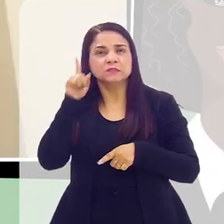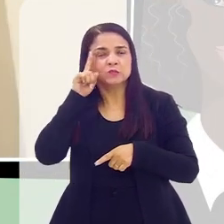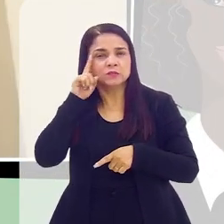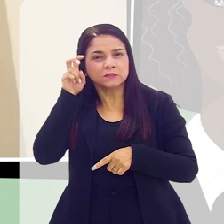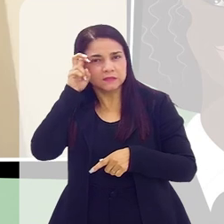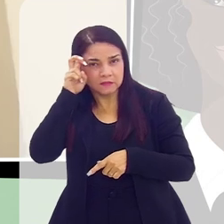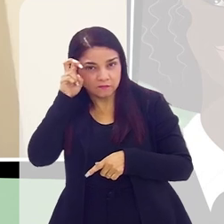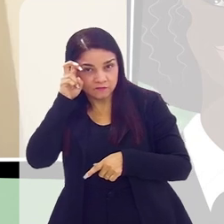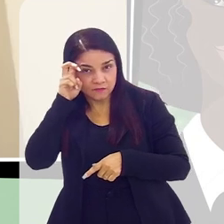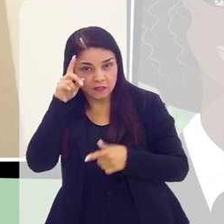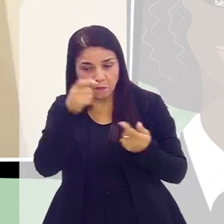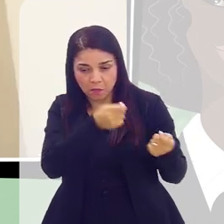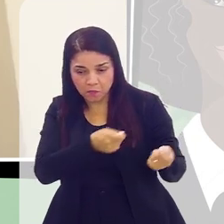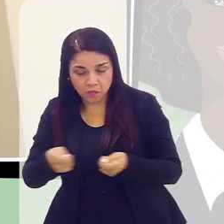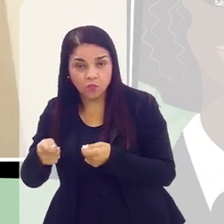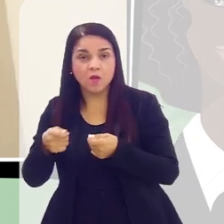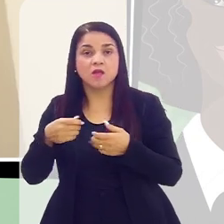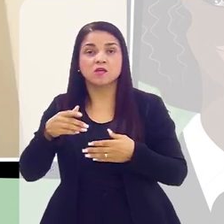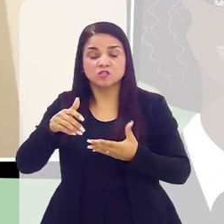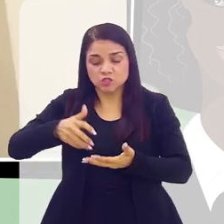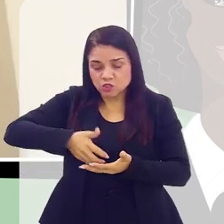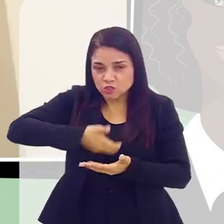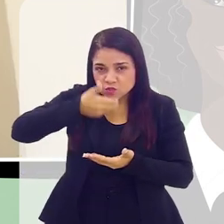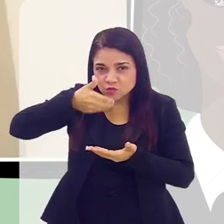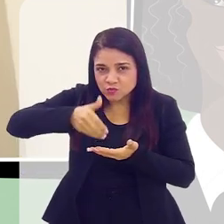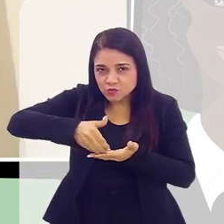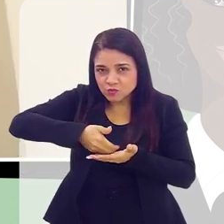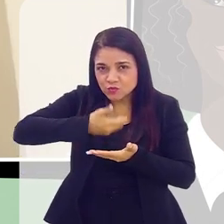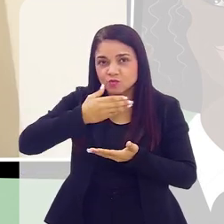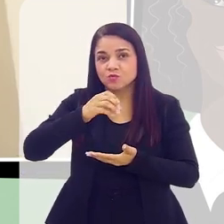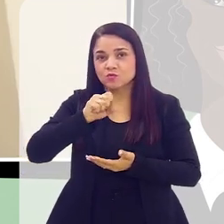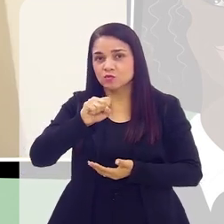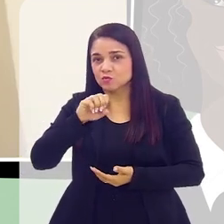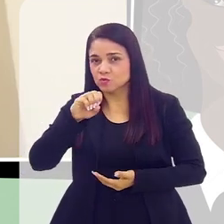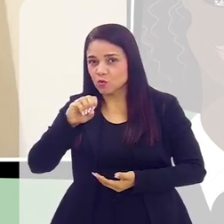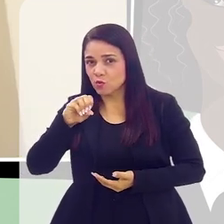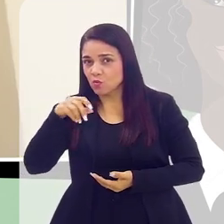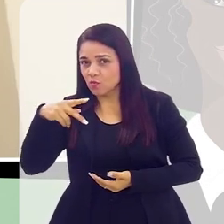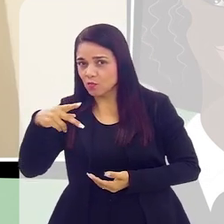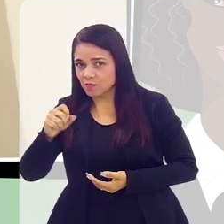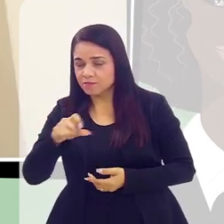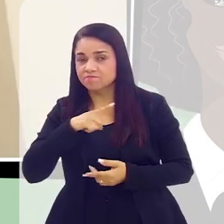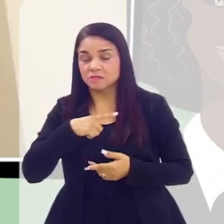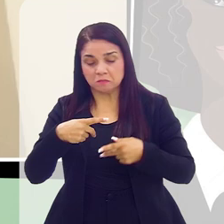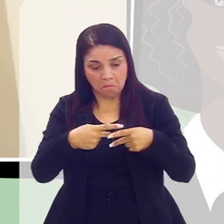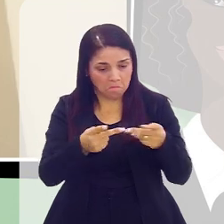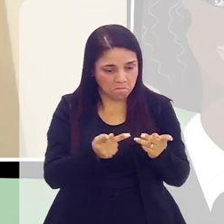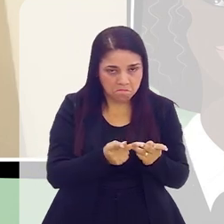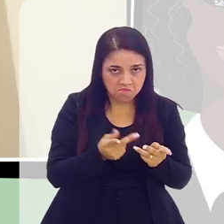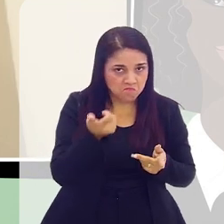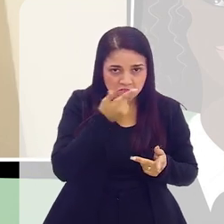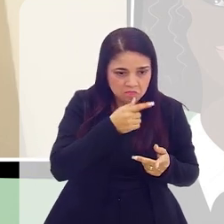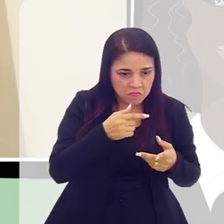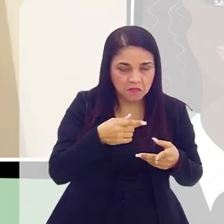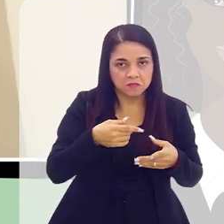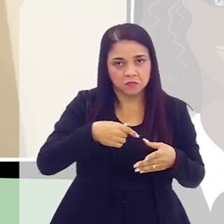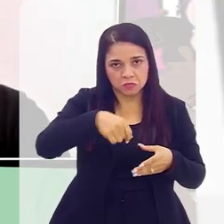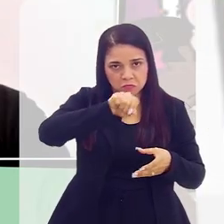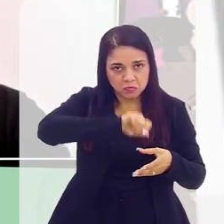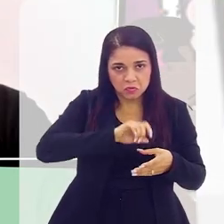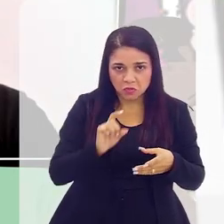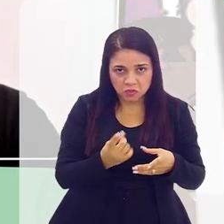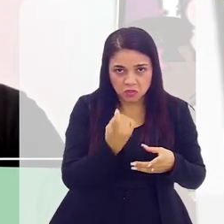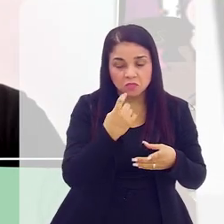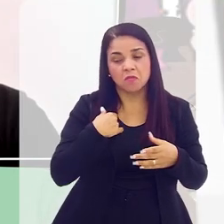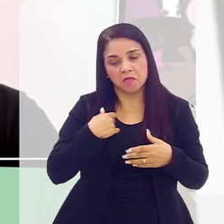a sopa, todas as quinta-feiras levamos a sopa a essa pessoa. Se não puder ele botar no prato, nós mesmos